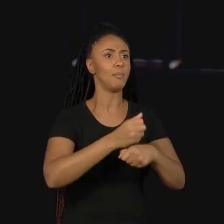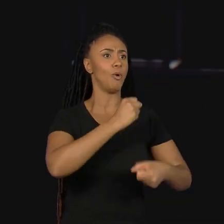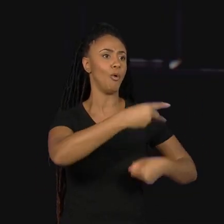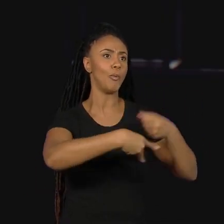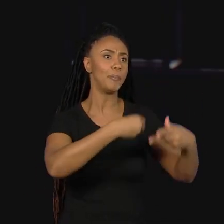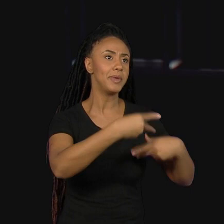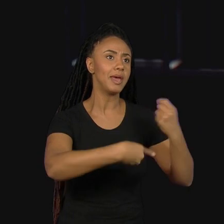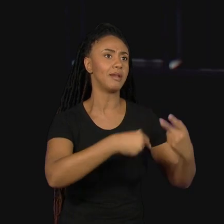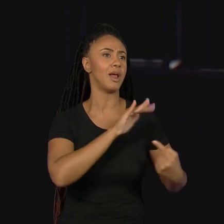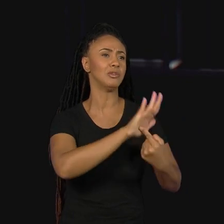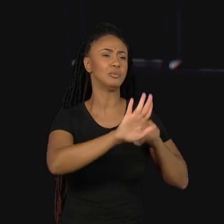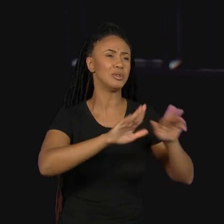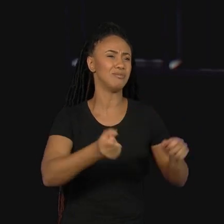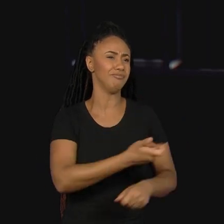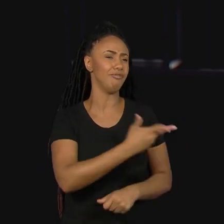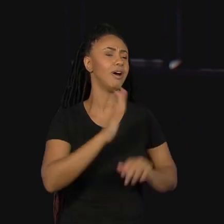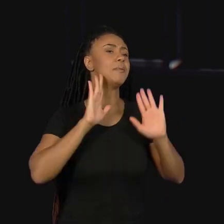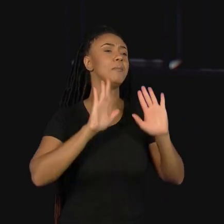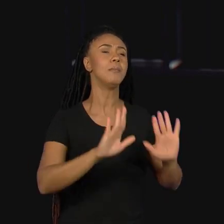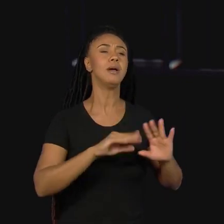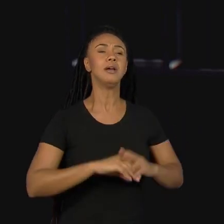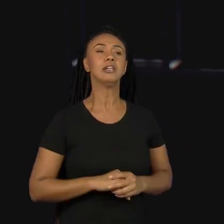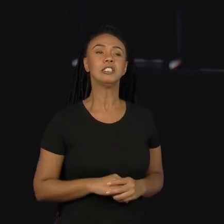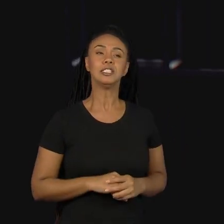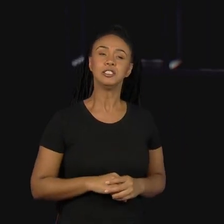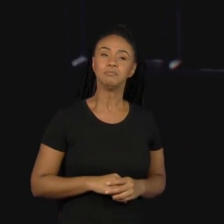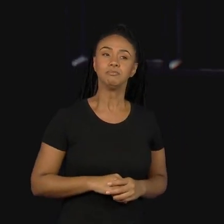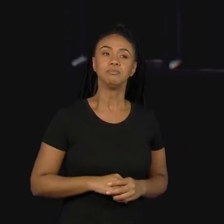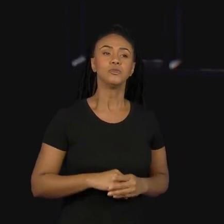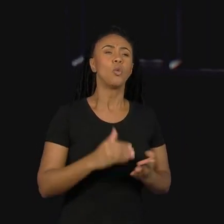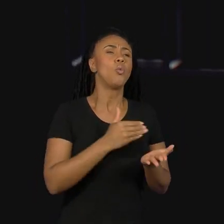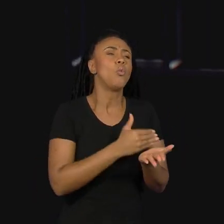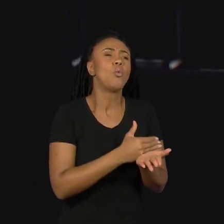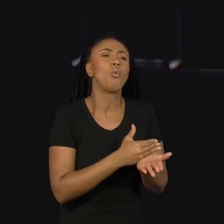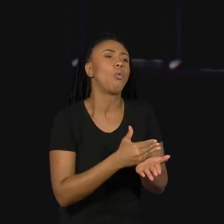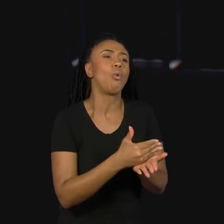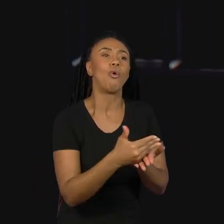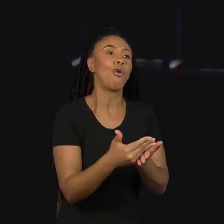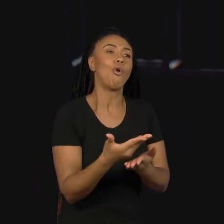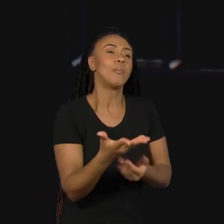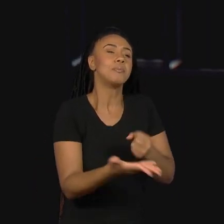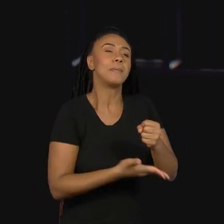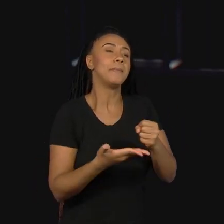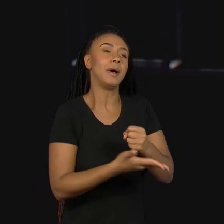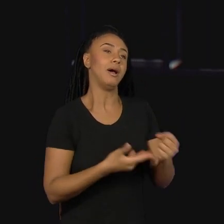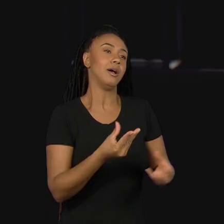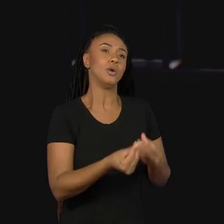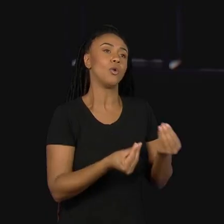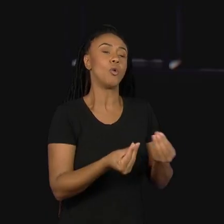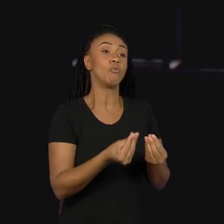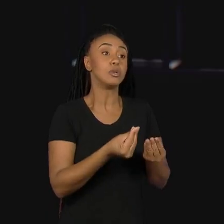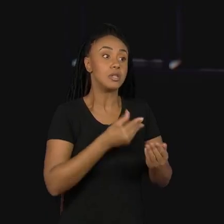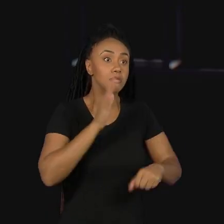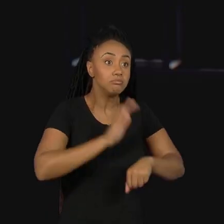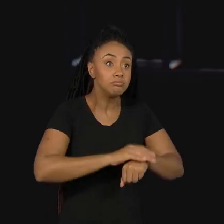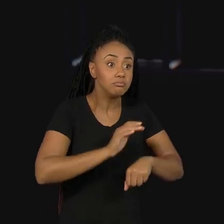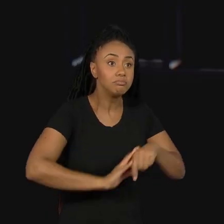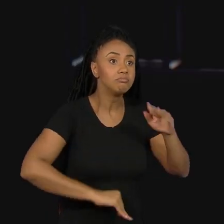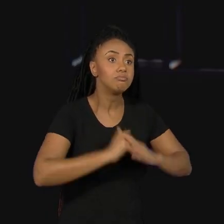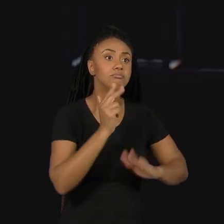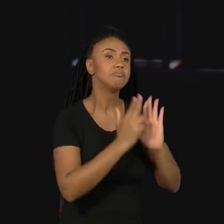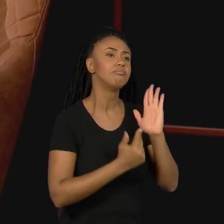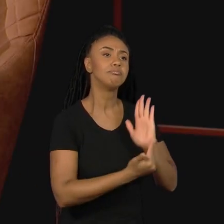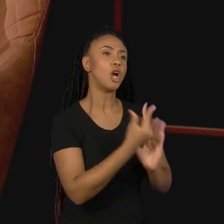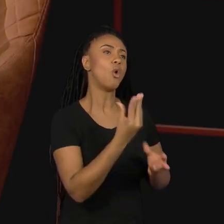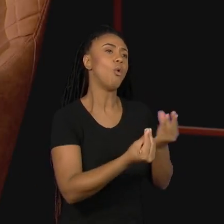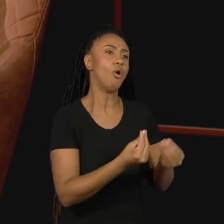inúmeras exposições. Mas como foi o início de tudo isso? Como é que foi que você começou a fazer as suas